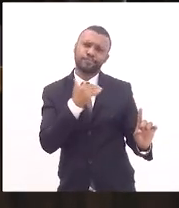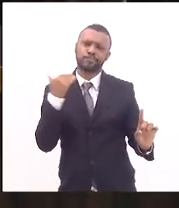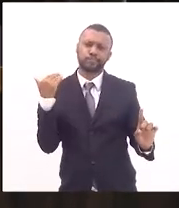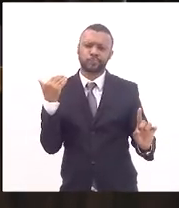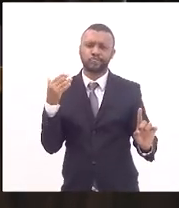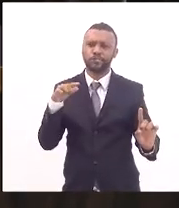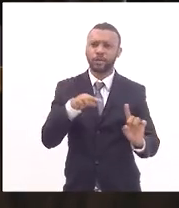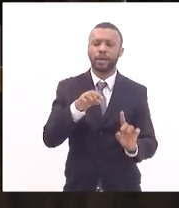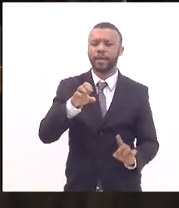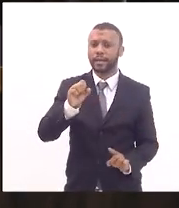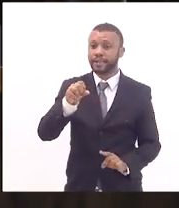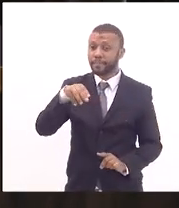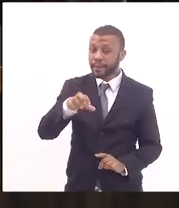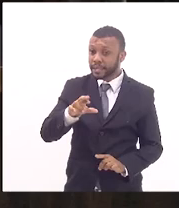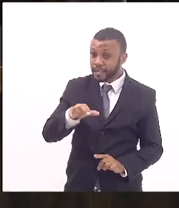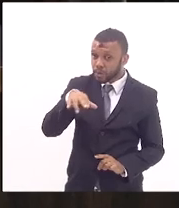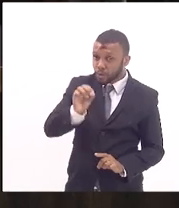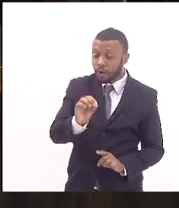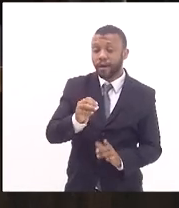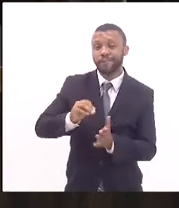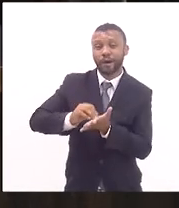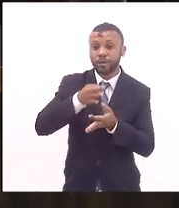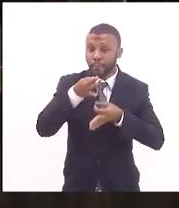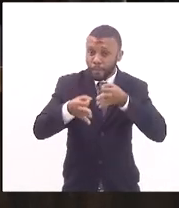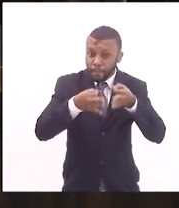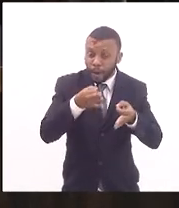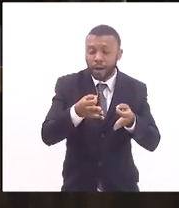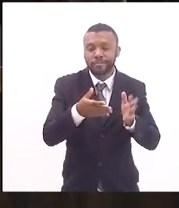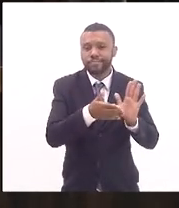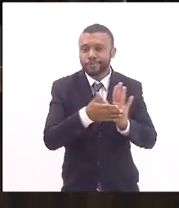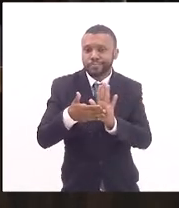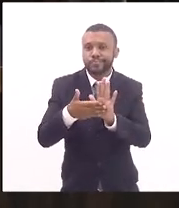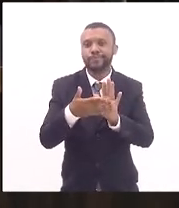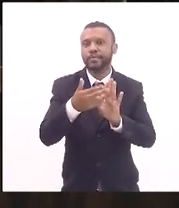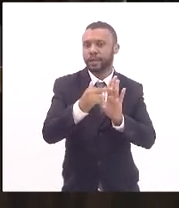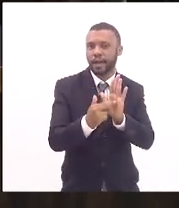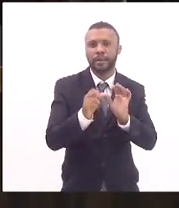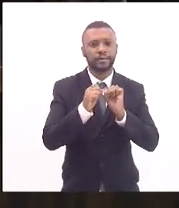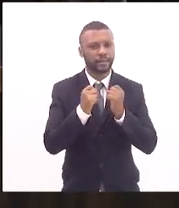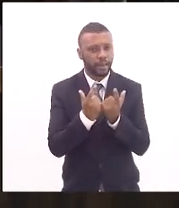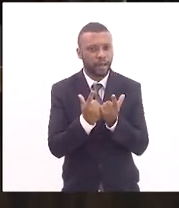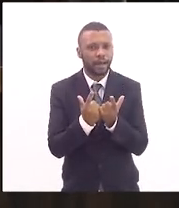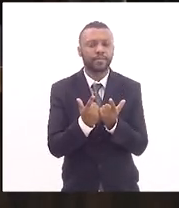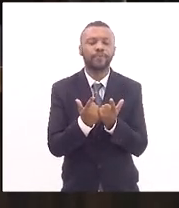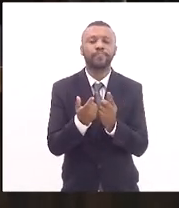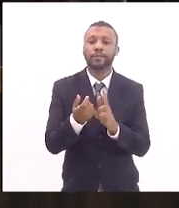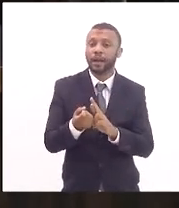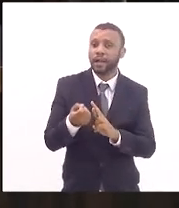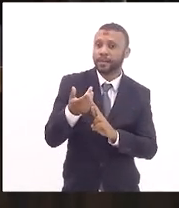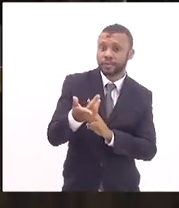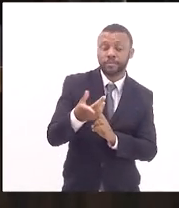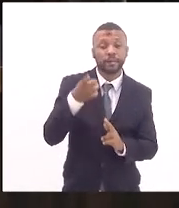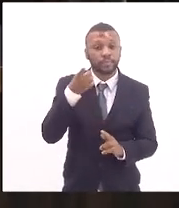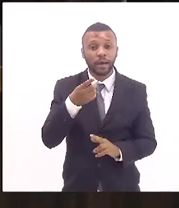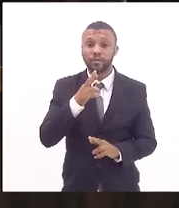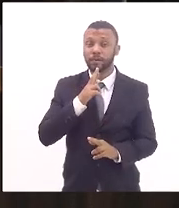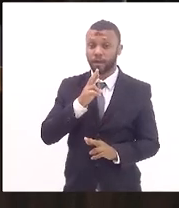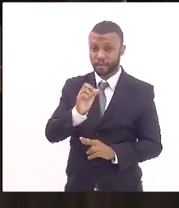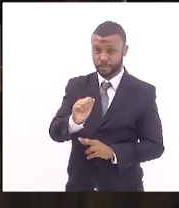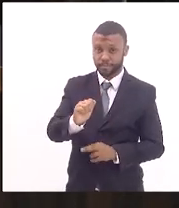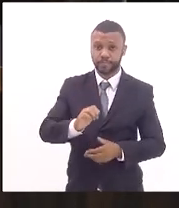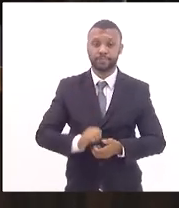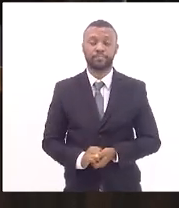Oliveira Arruda Coelho parecida a comissão de normas internas e proposições externas favorável relator Deputado Rodrigo Amorim em